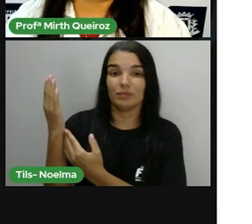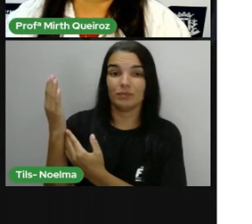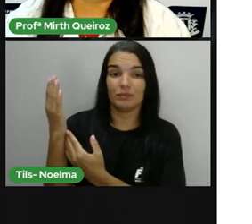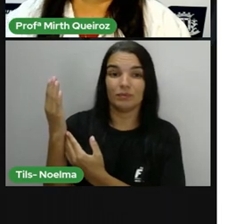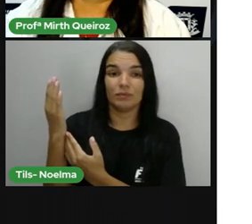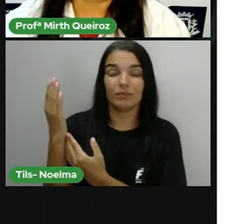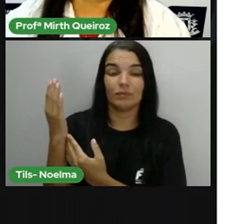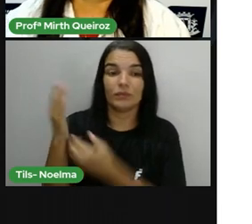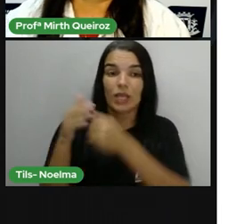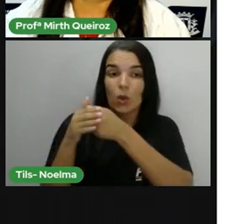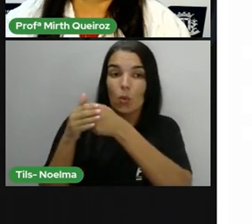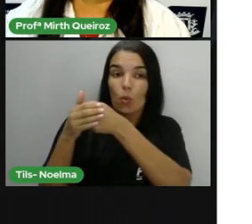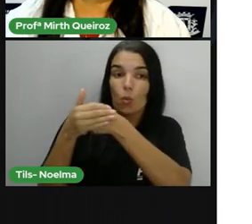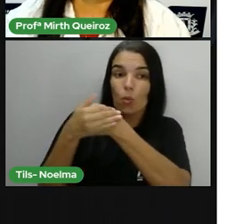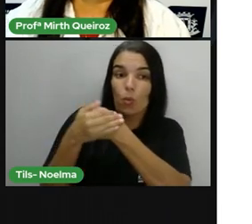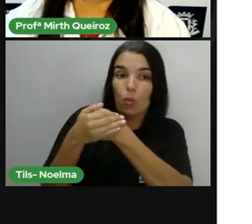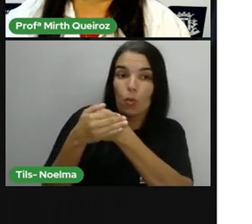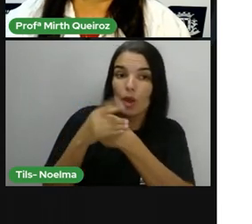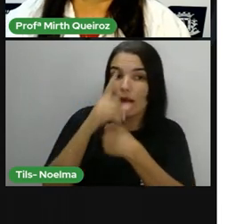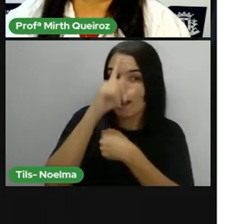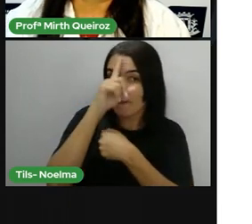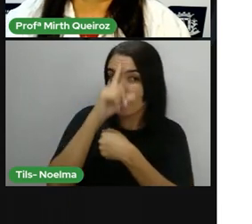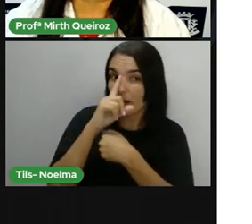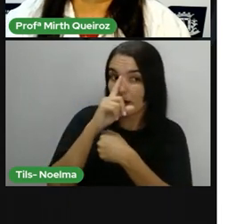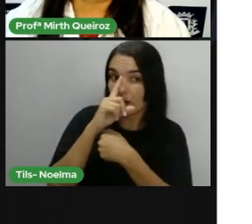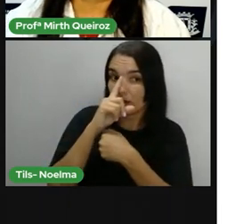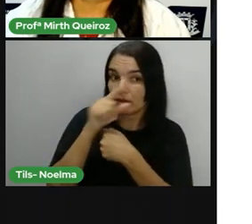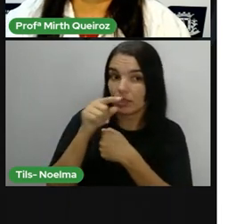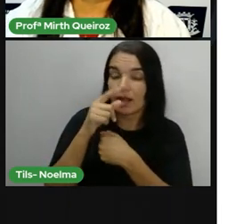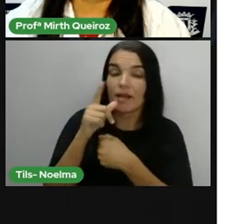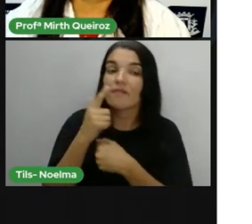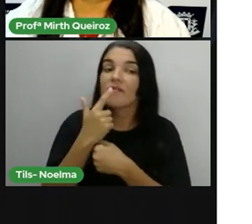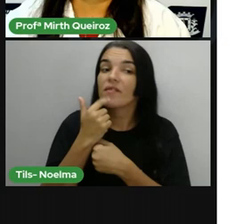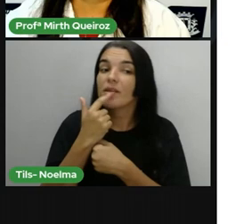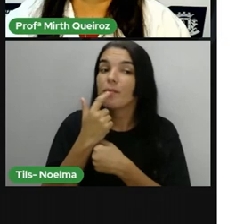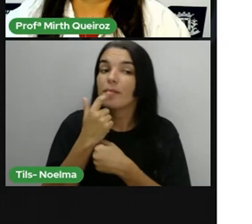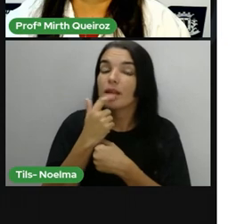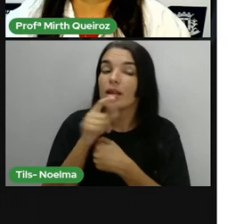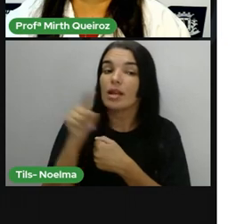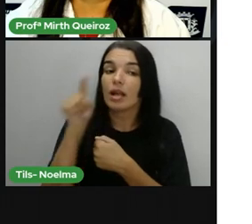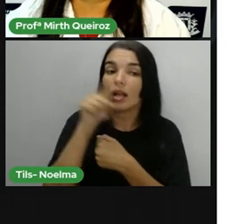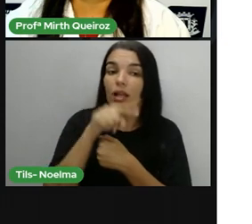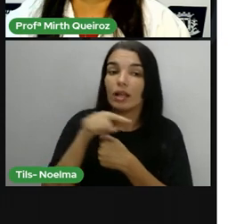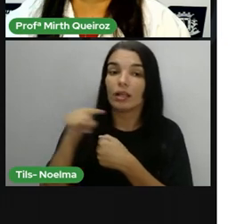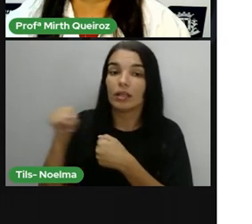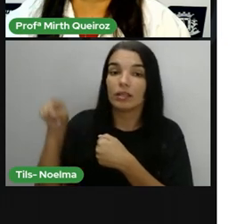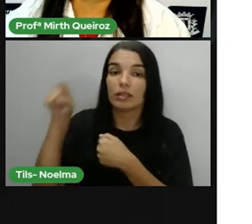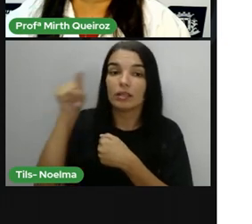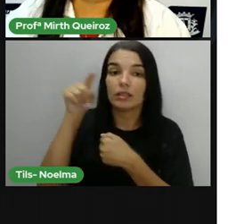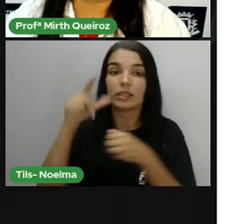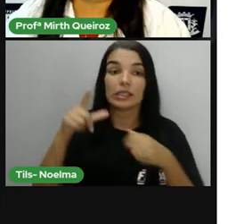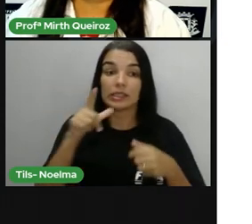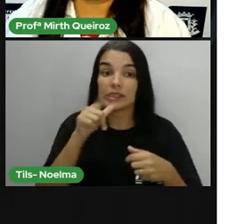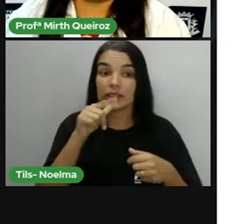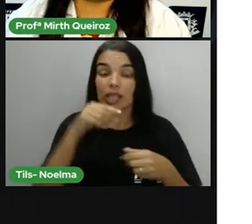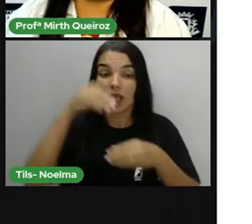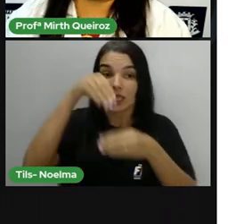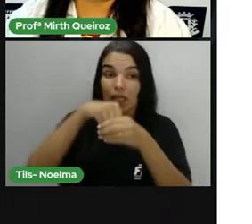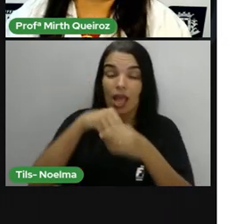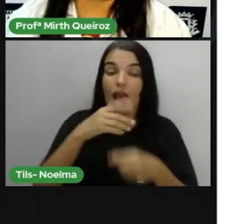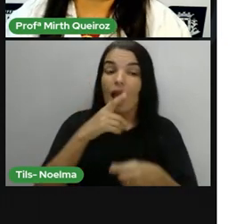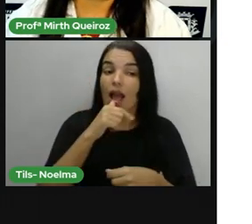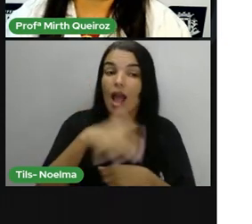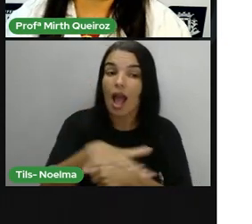Área preservada, amarelo. Essa área aqui, ó, de vermelho aqui é a área da lagoa,